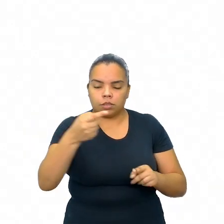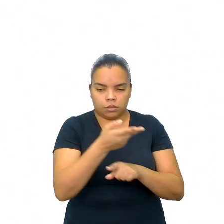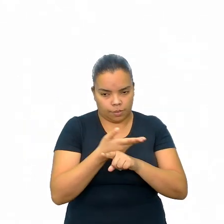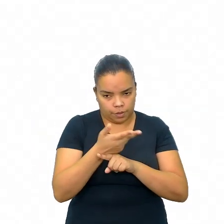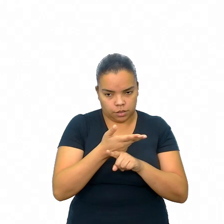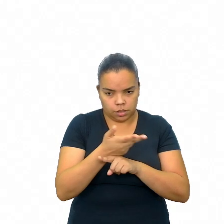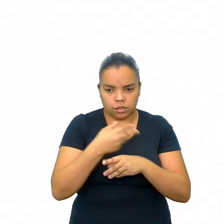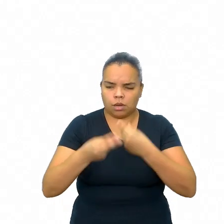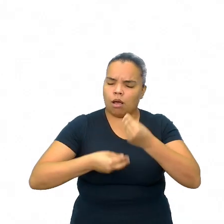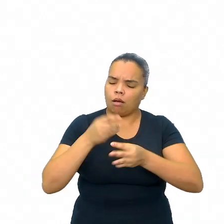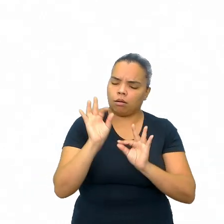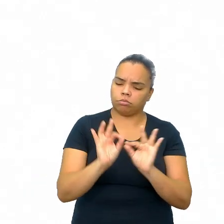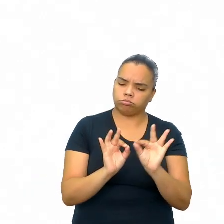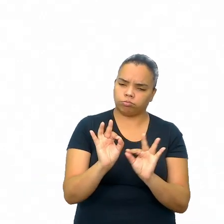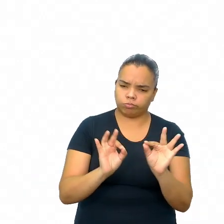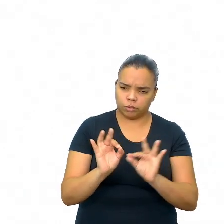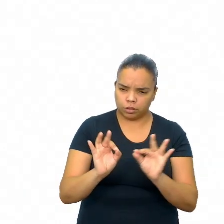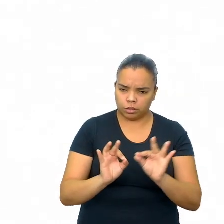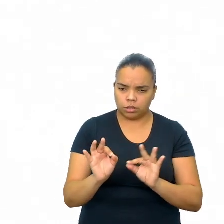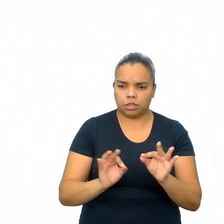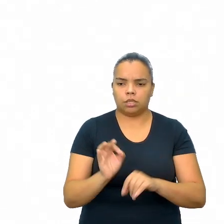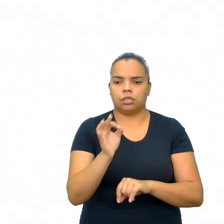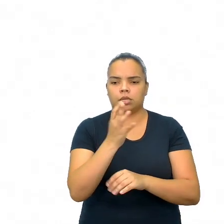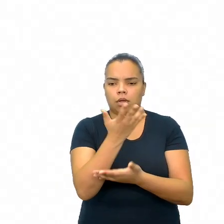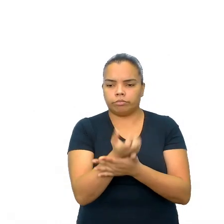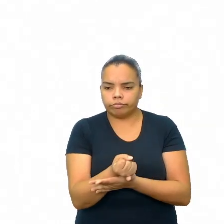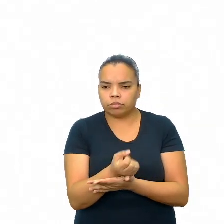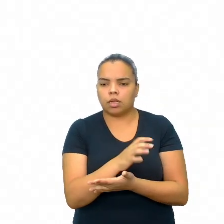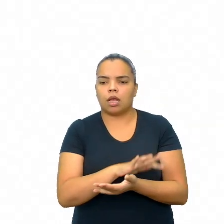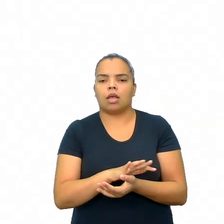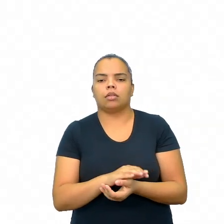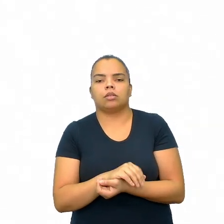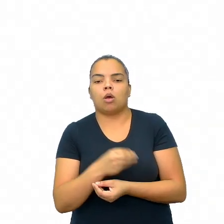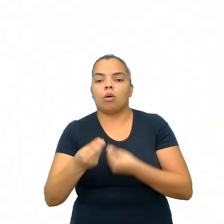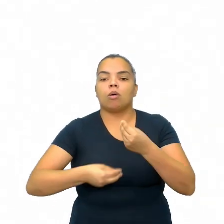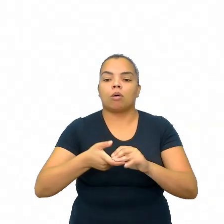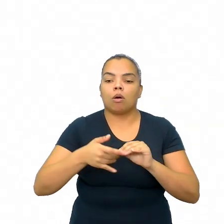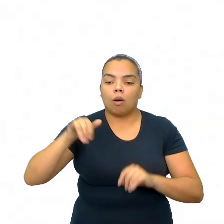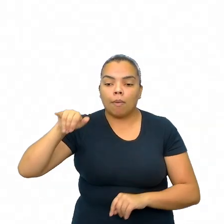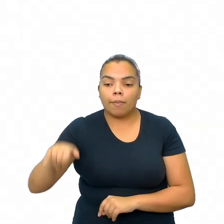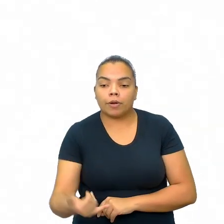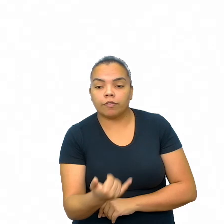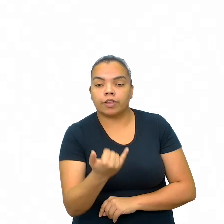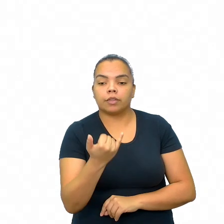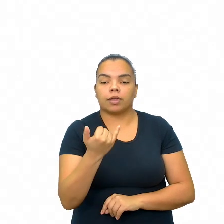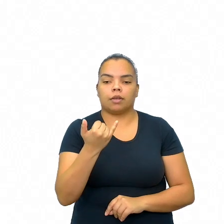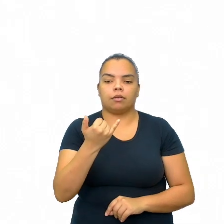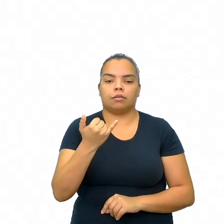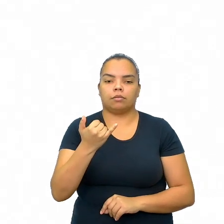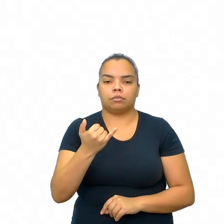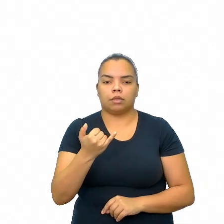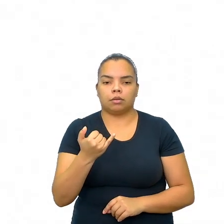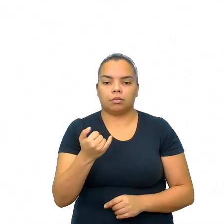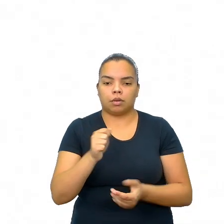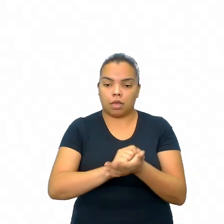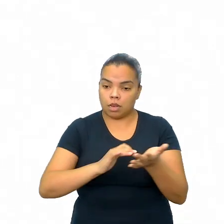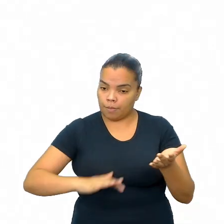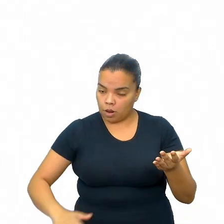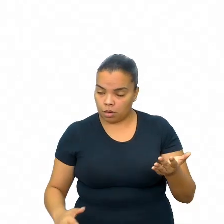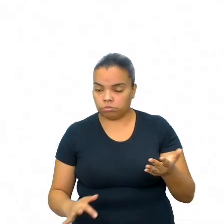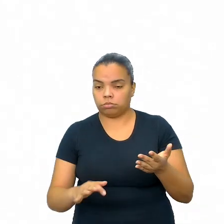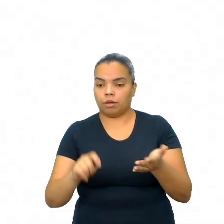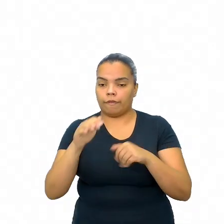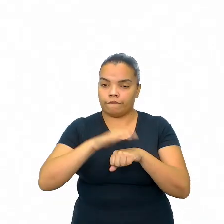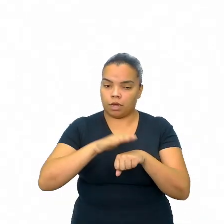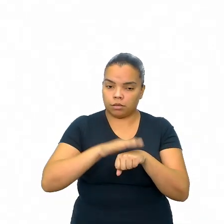sondagem? Como eu organizo esses dados? Como eles são aproveitados para que a gente elabore boas situações de aprendizagem